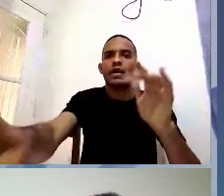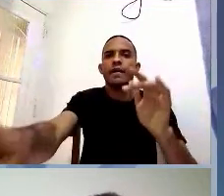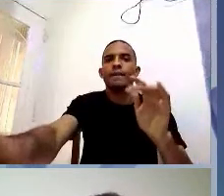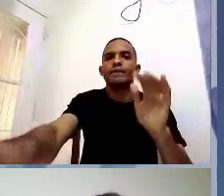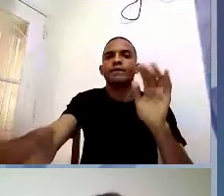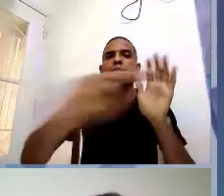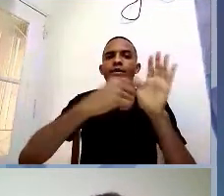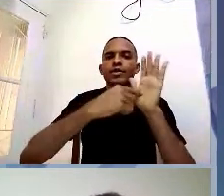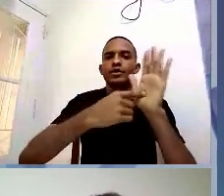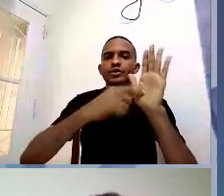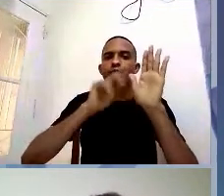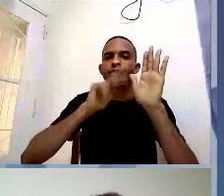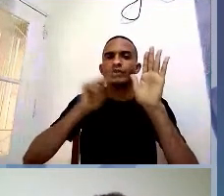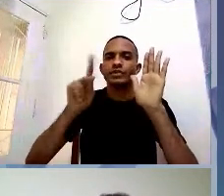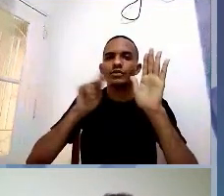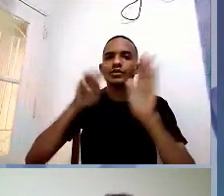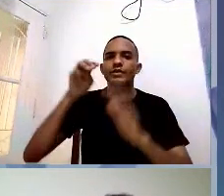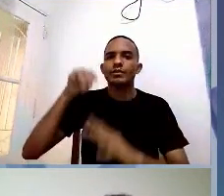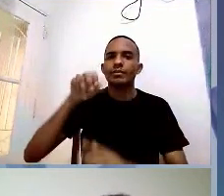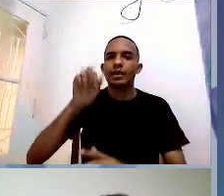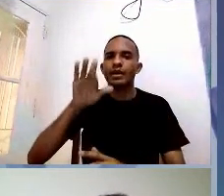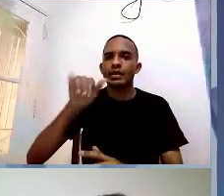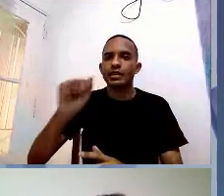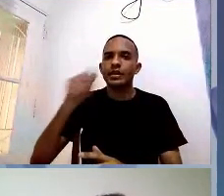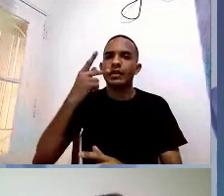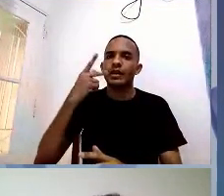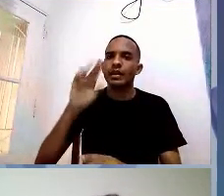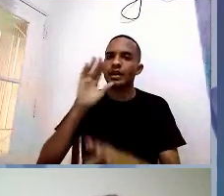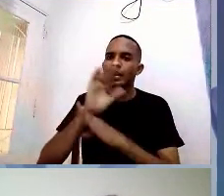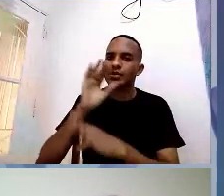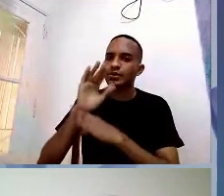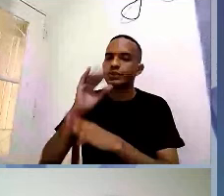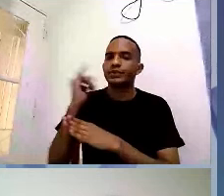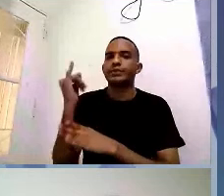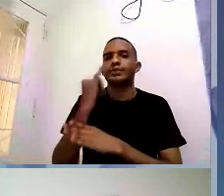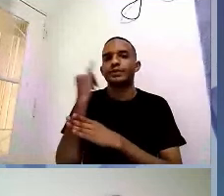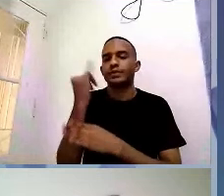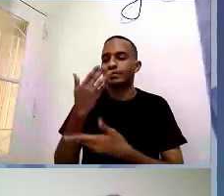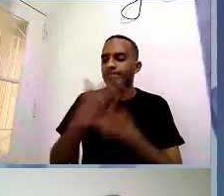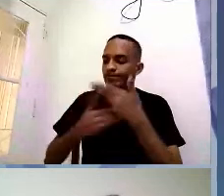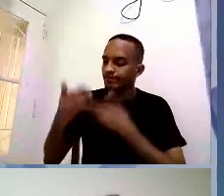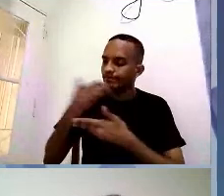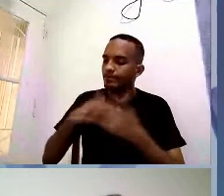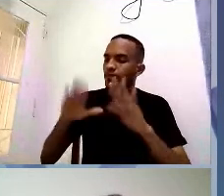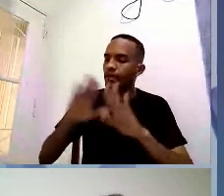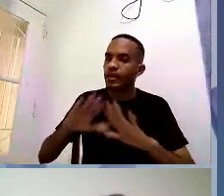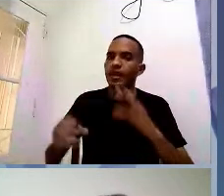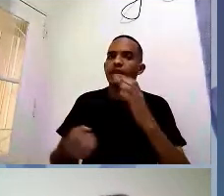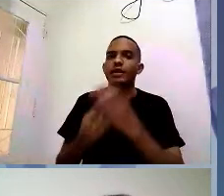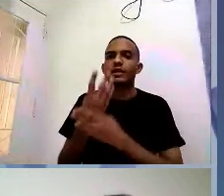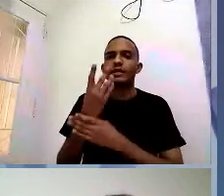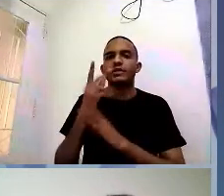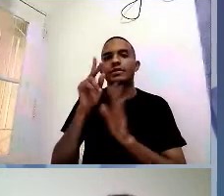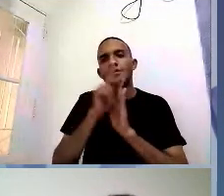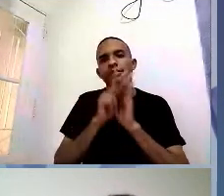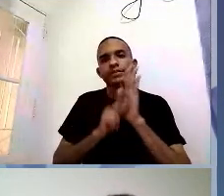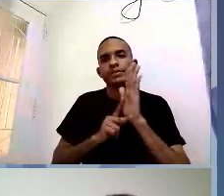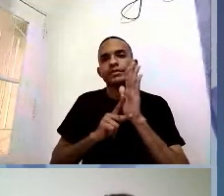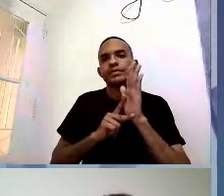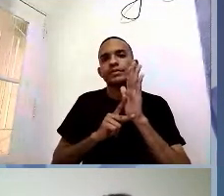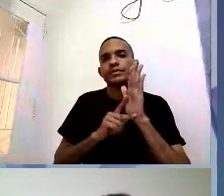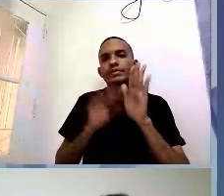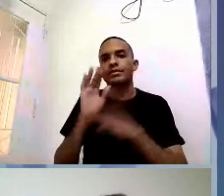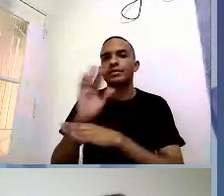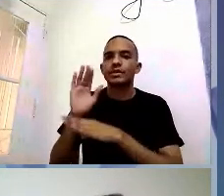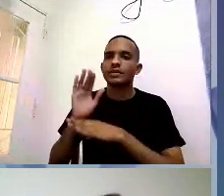pelo professor de Marina, que trouxe um importante desafio para a sua turma: participar da elaboração do Plano Municipal pela Primeira Infância